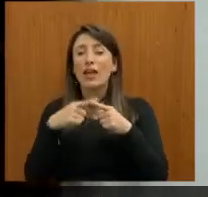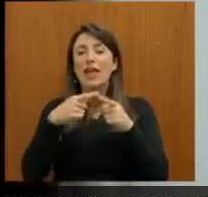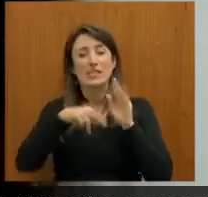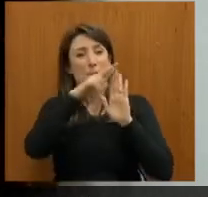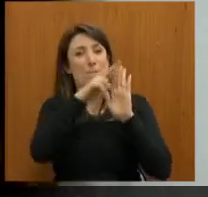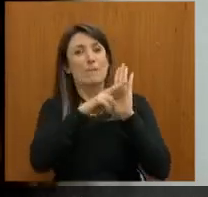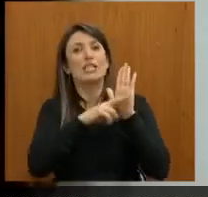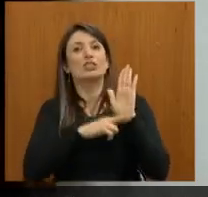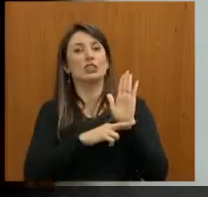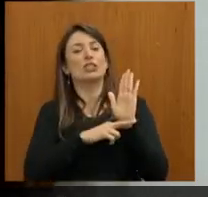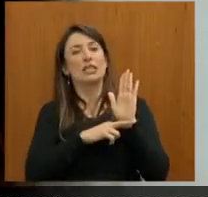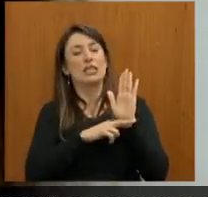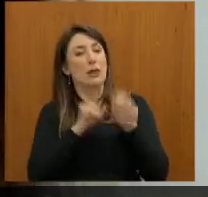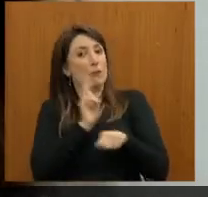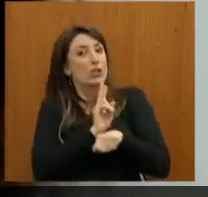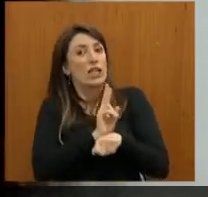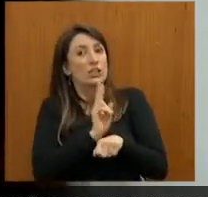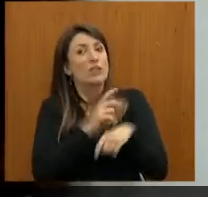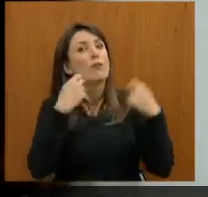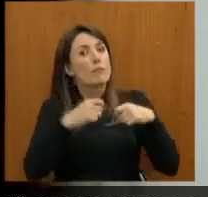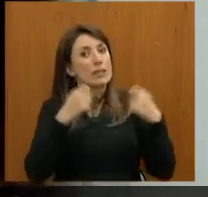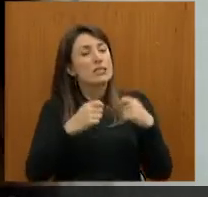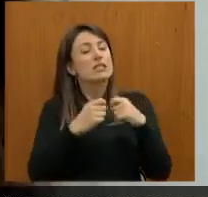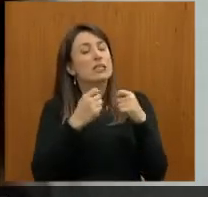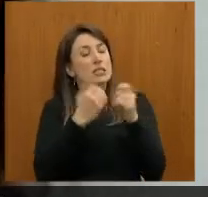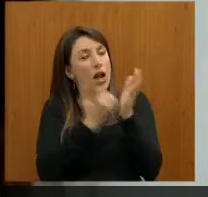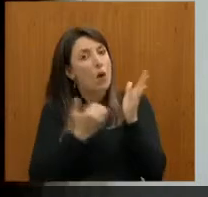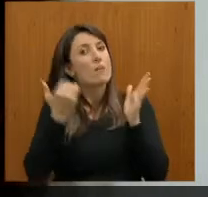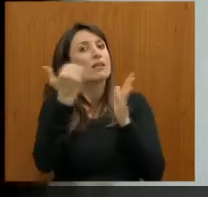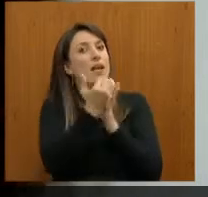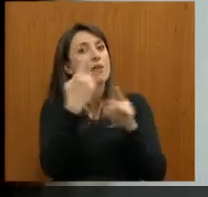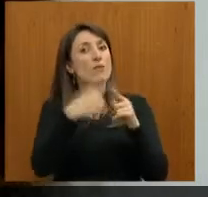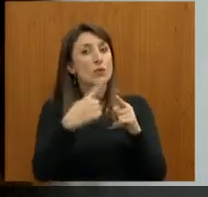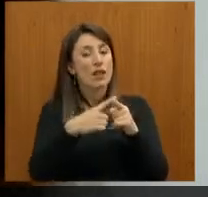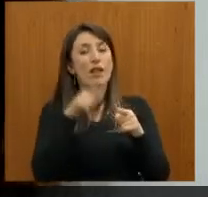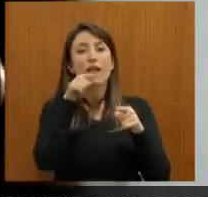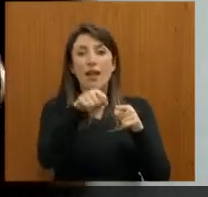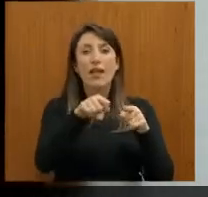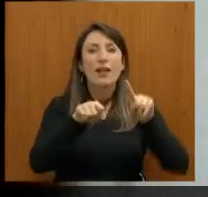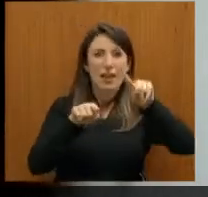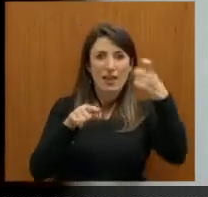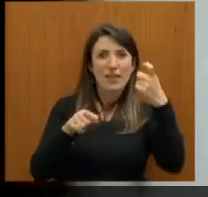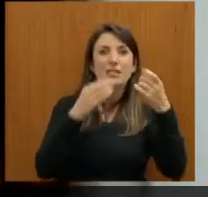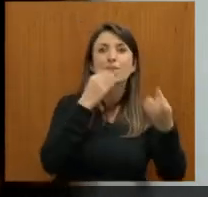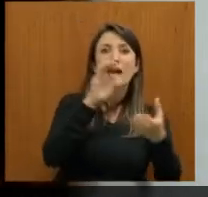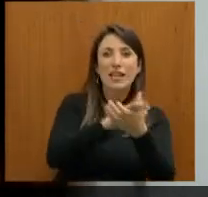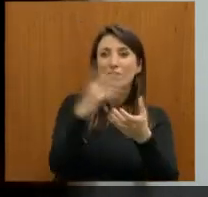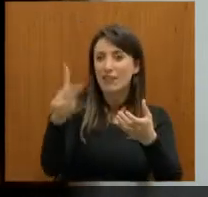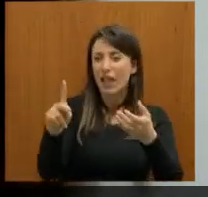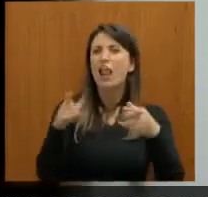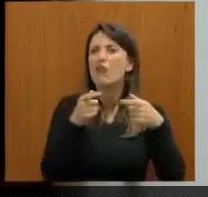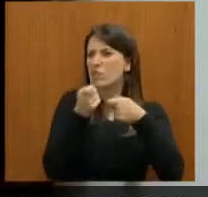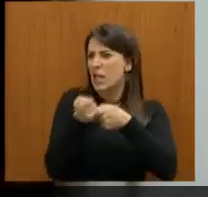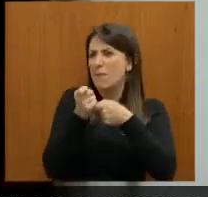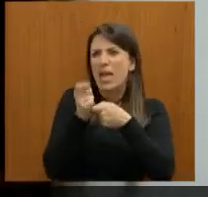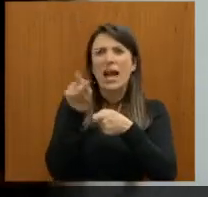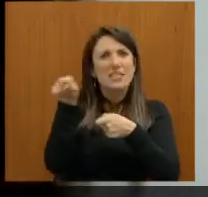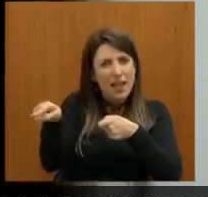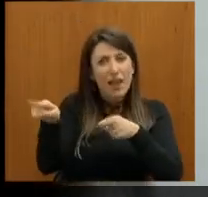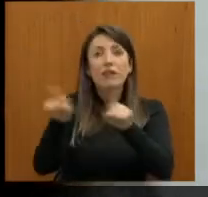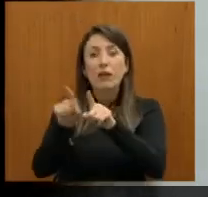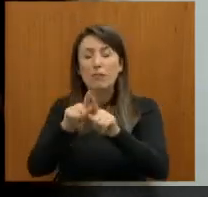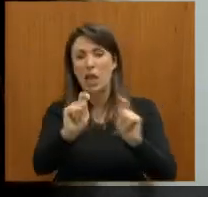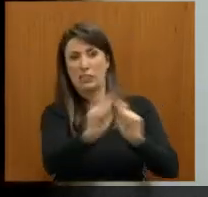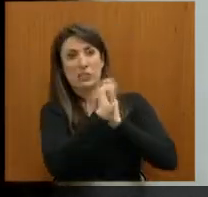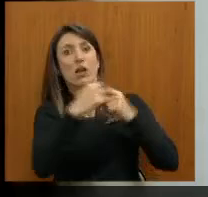na minha família inteira Então conta as mulheres que ajuda outras mulheres também não sofre a mesma coisa que eu lembrando